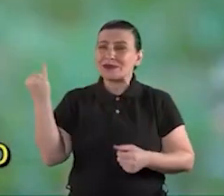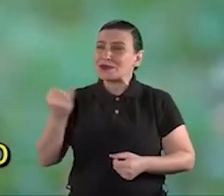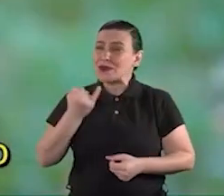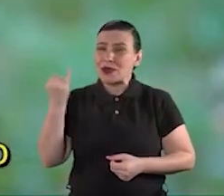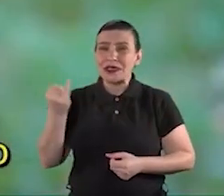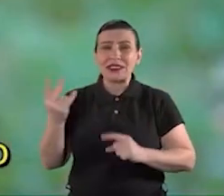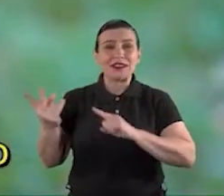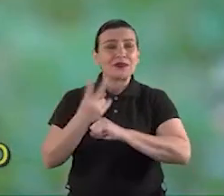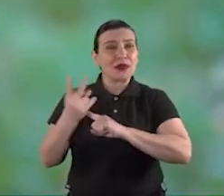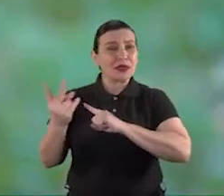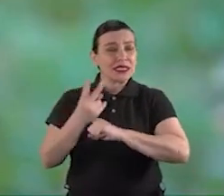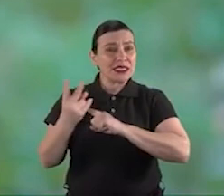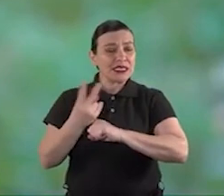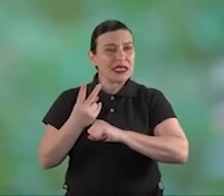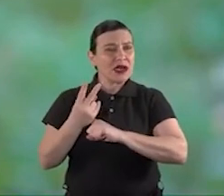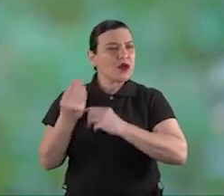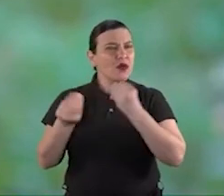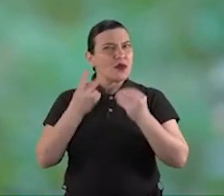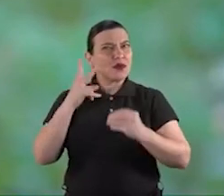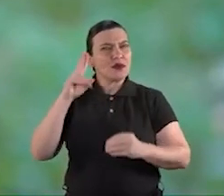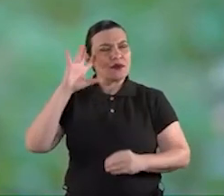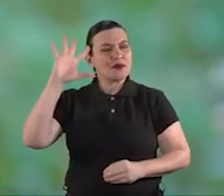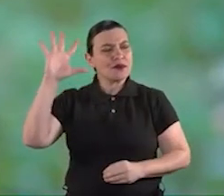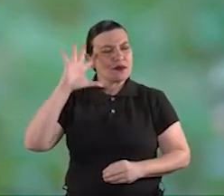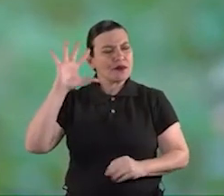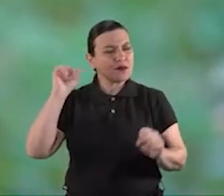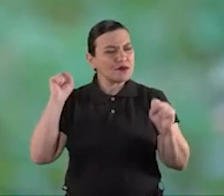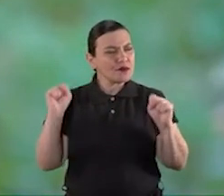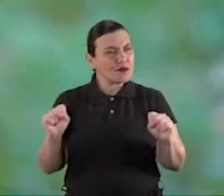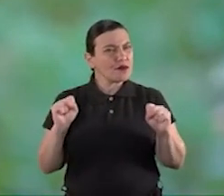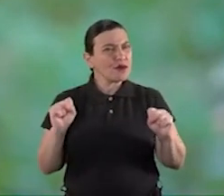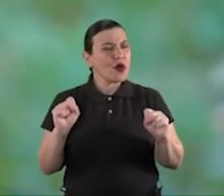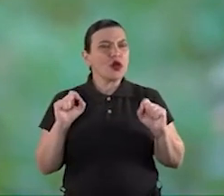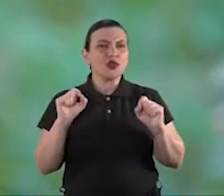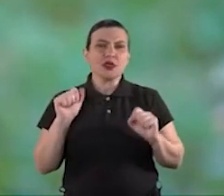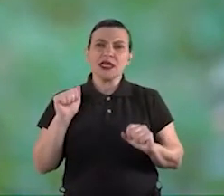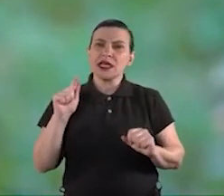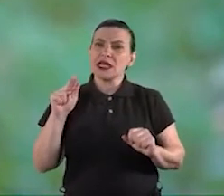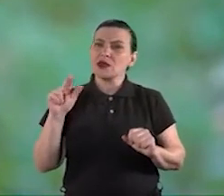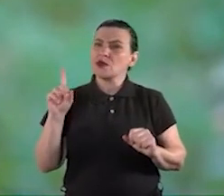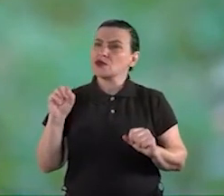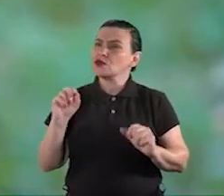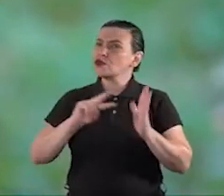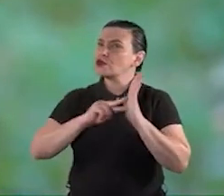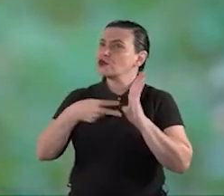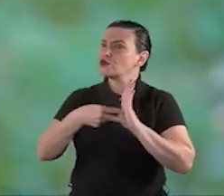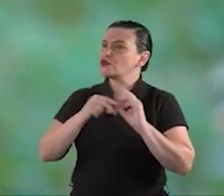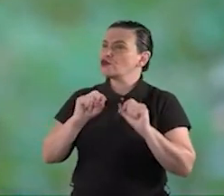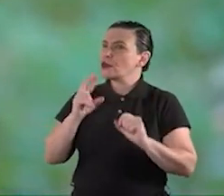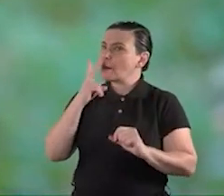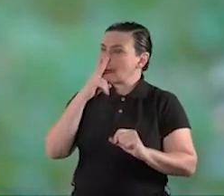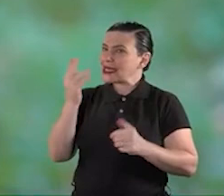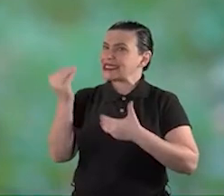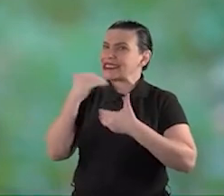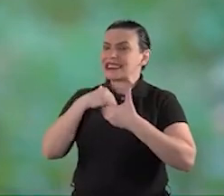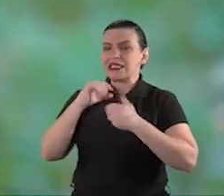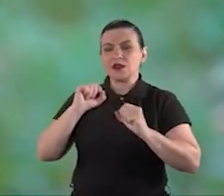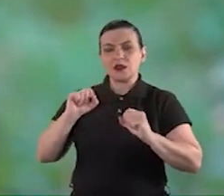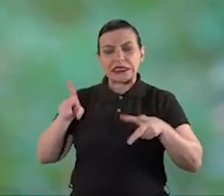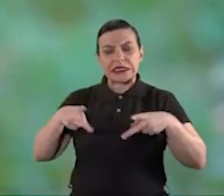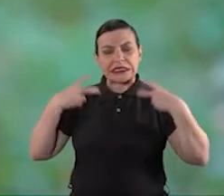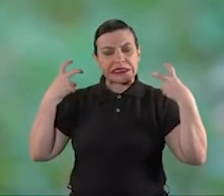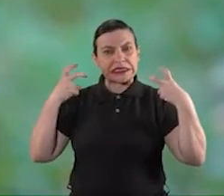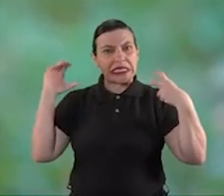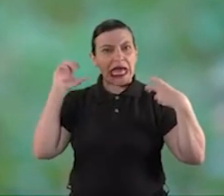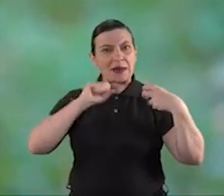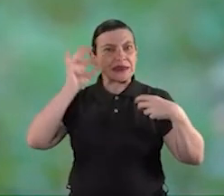aguda uma boa maneira de pensar sobre isso é que Agudo geralmente sugere que há uma resposta imediata o rabo